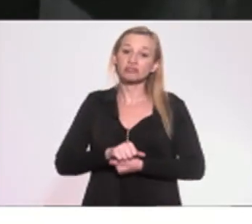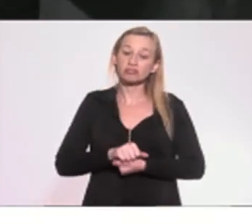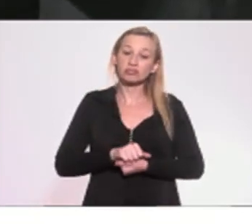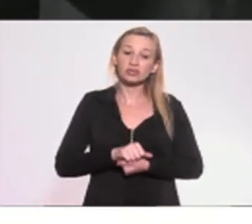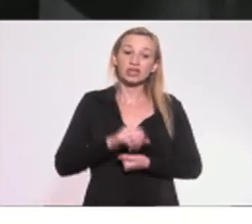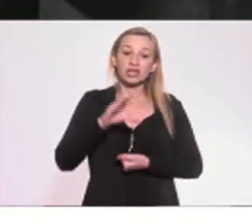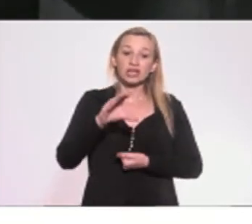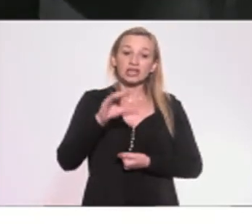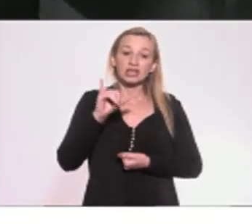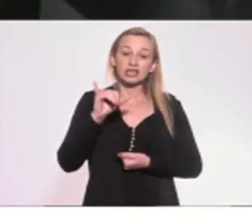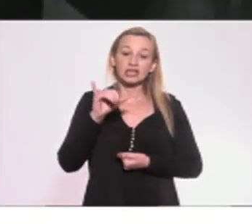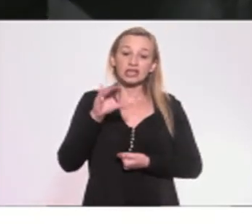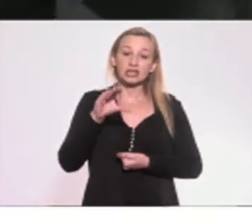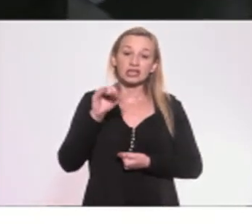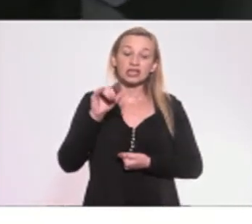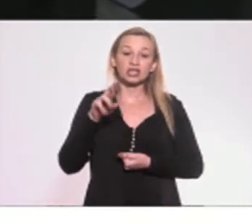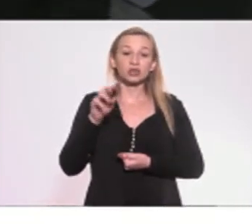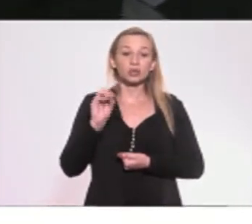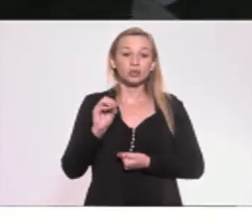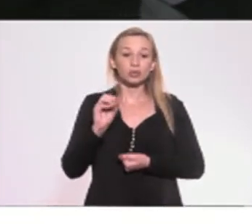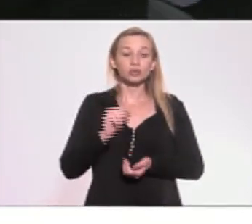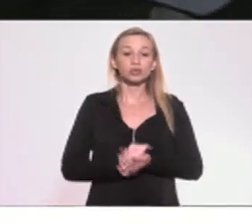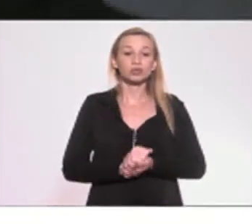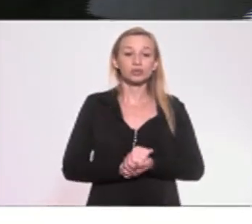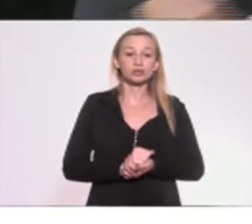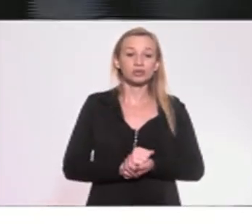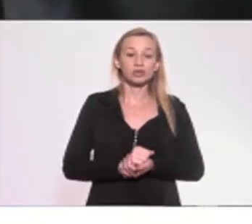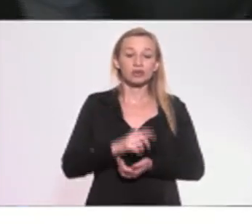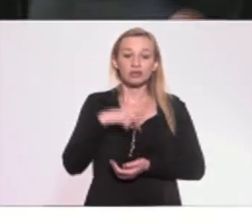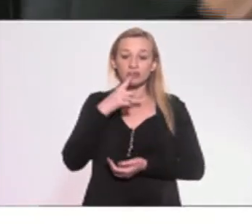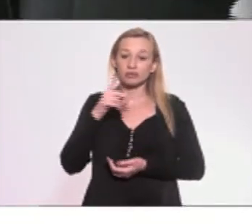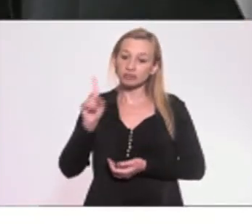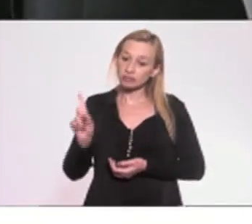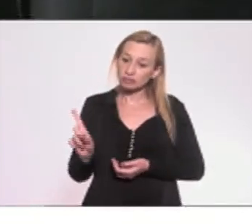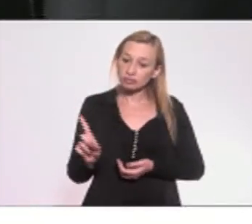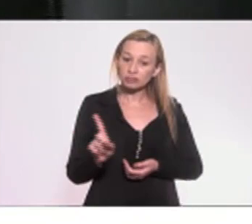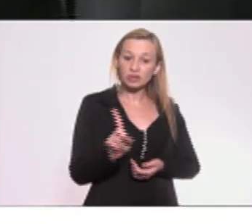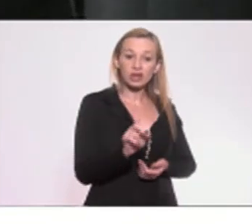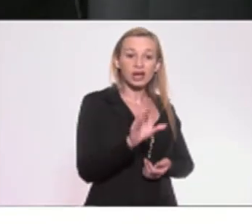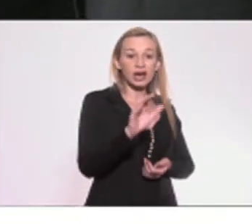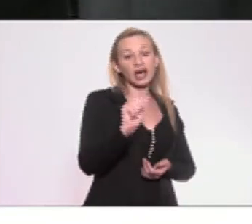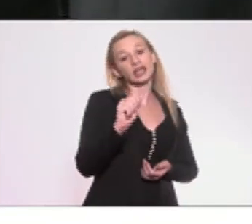Cícero assim se dirigiu a Catilina: